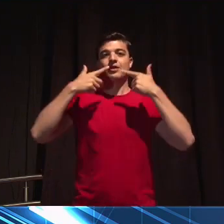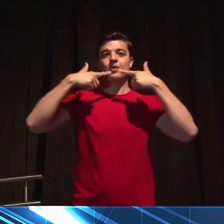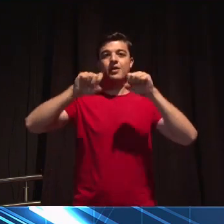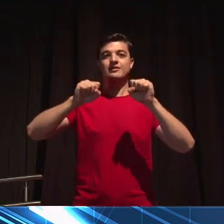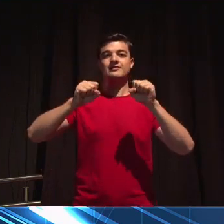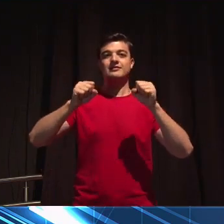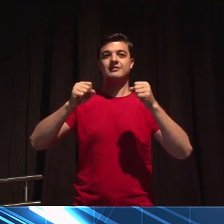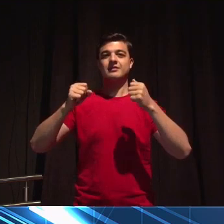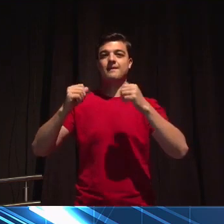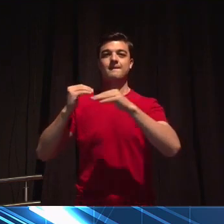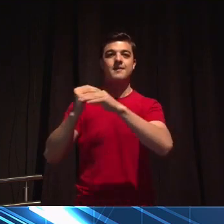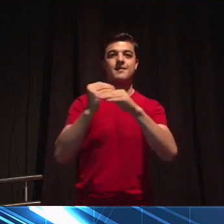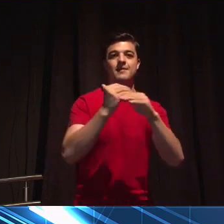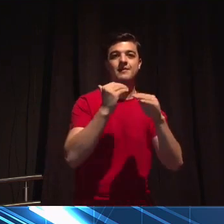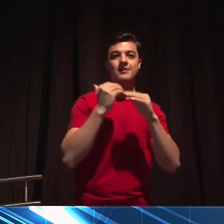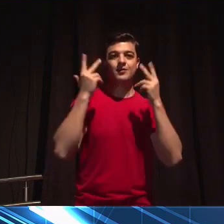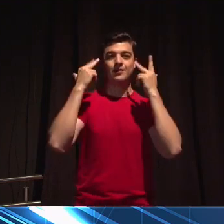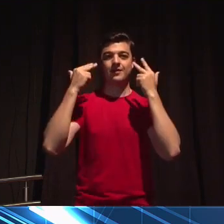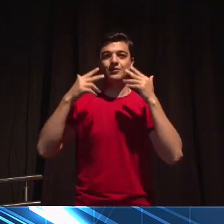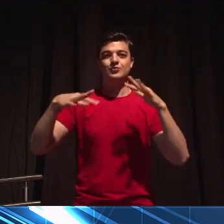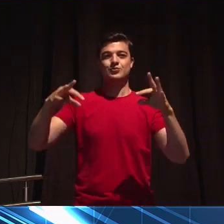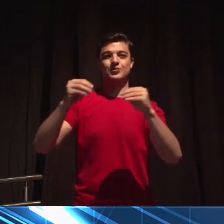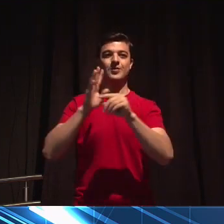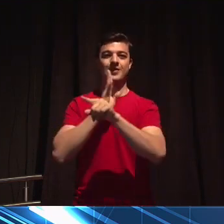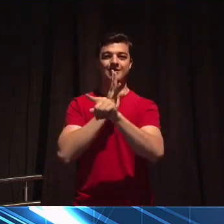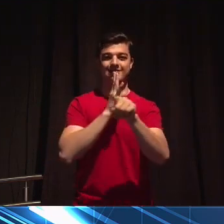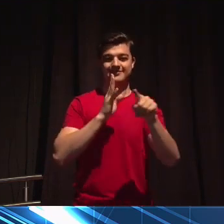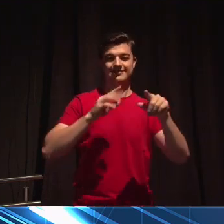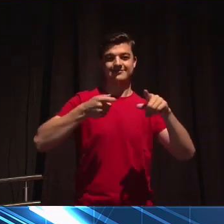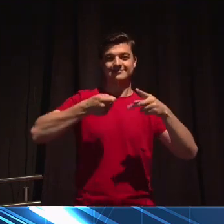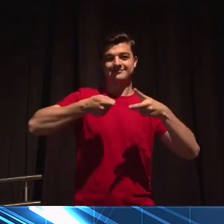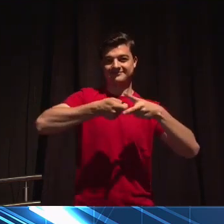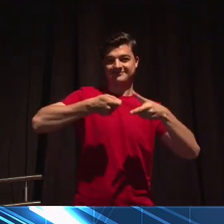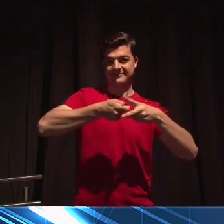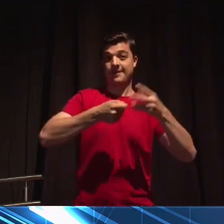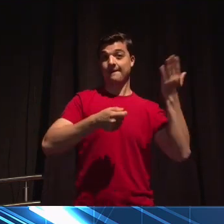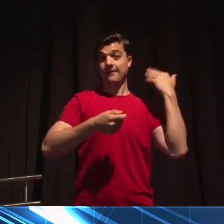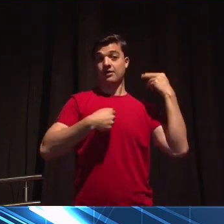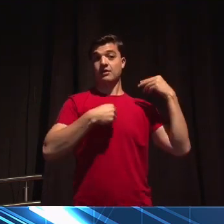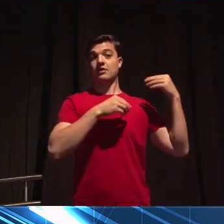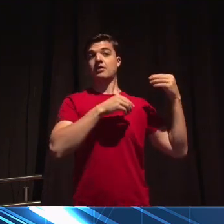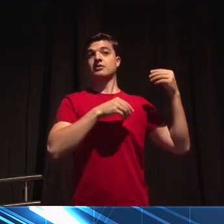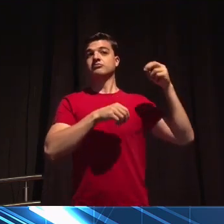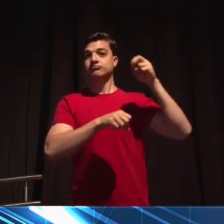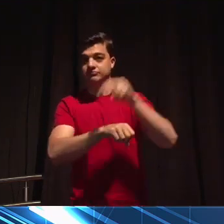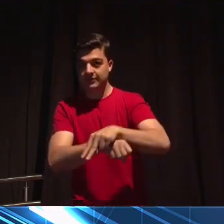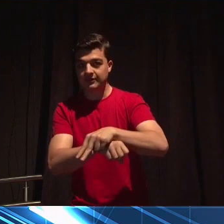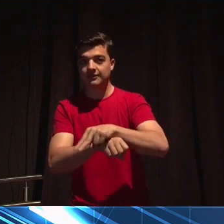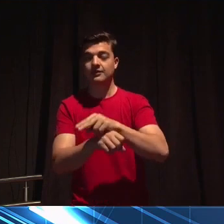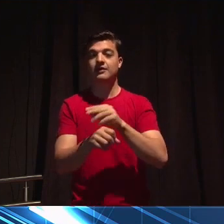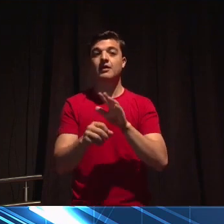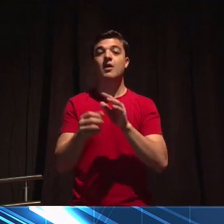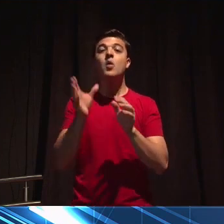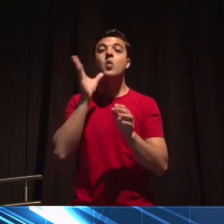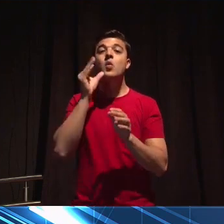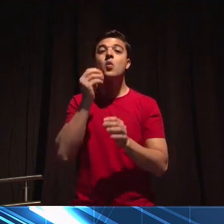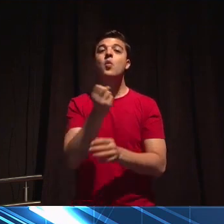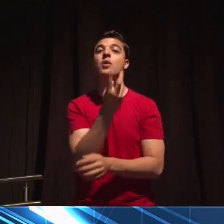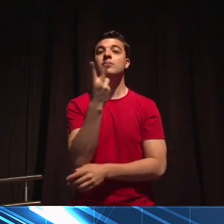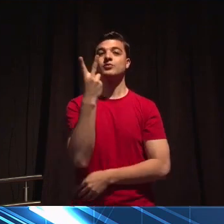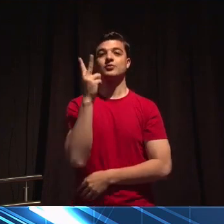né? Quando eu entrei lá, sei lá, quase 5 anos atrás, tinha 2.000 pessoas. Quando eu saí agora, tinha 10.000. Então, é muito doido,